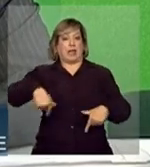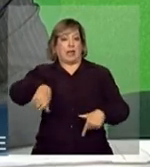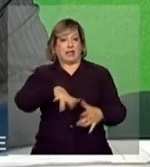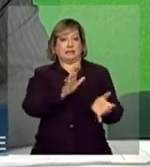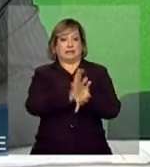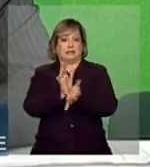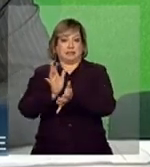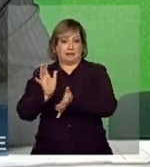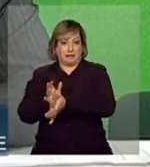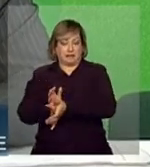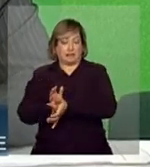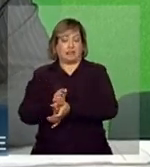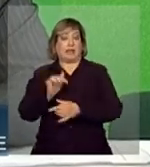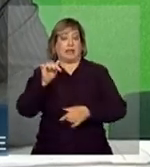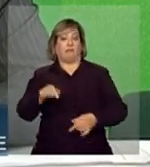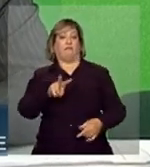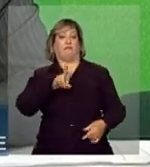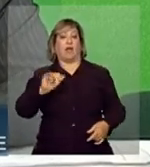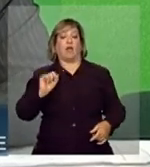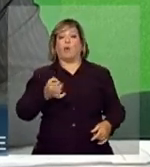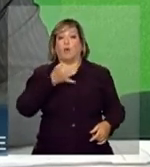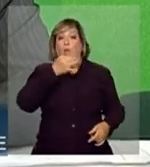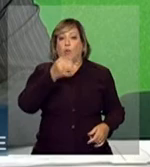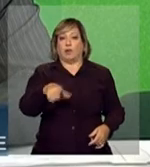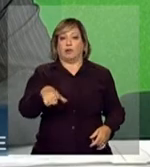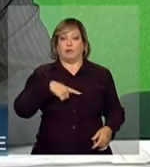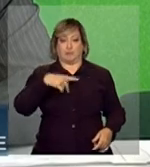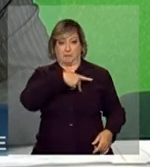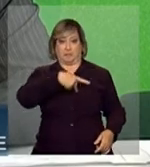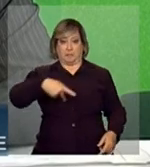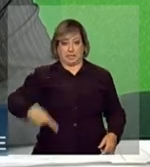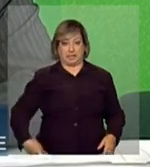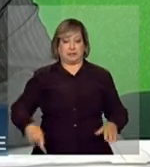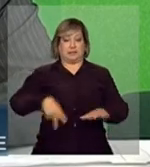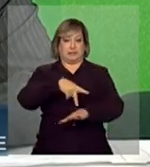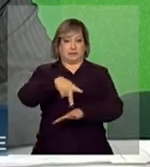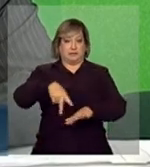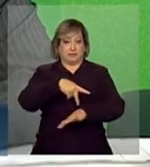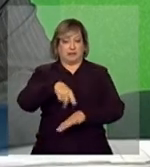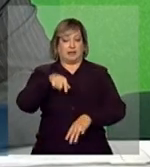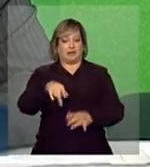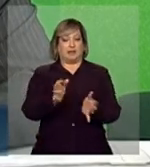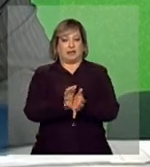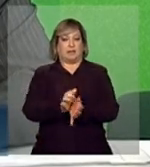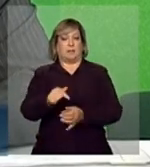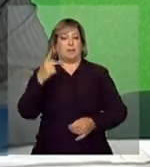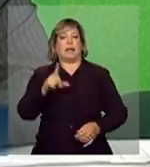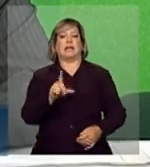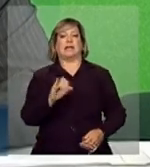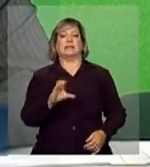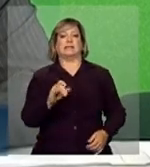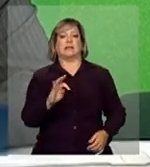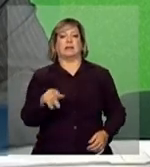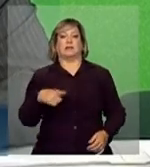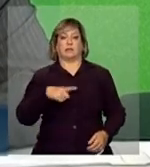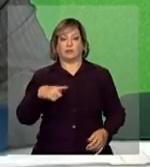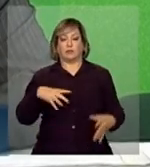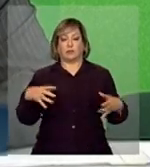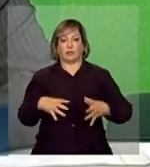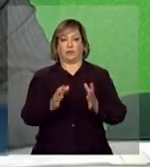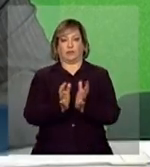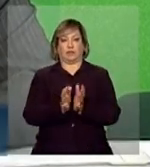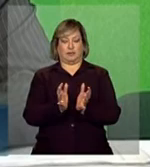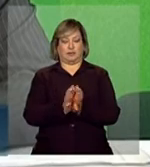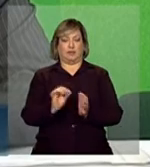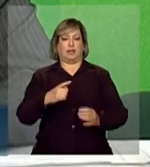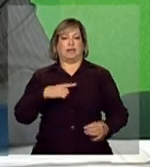as áreas que vai expropor à Presidenta da República essa área para licitações. Então, isso seriam as licitações mesmo